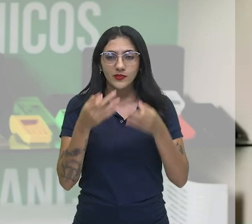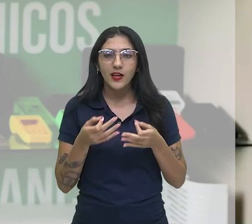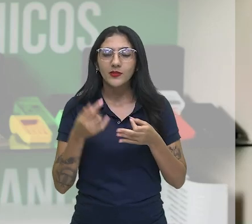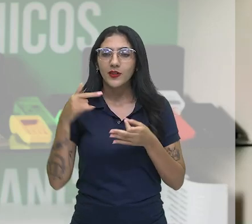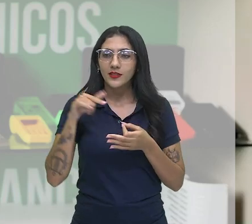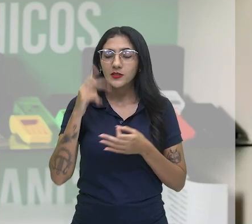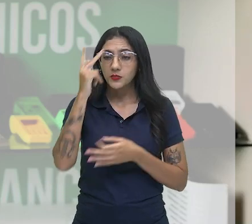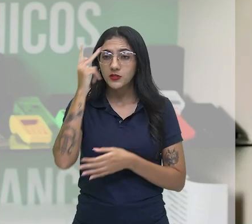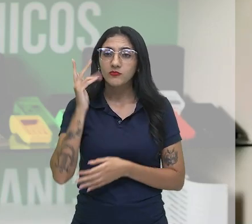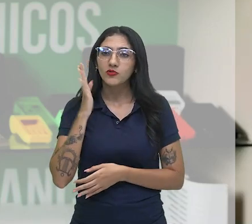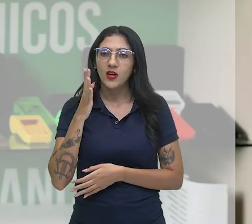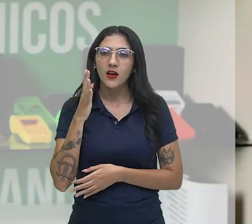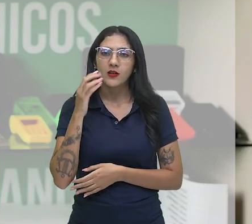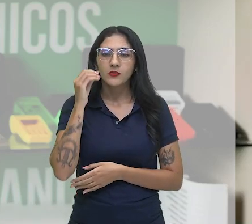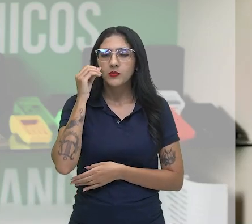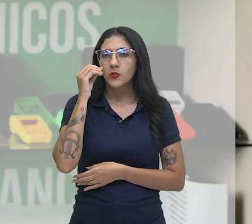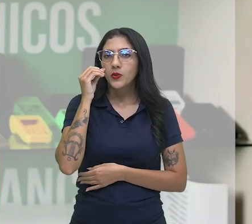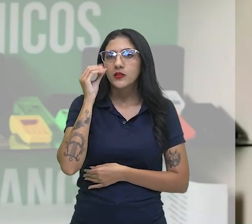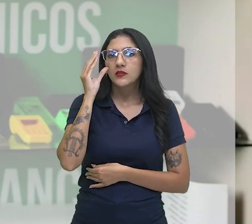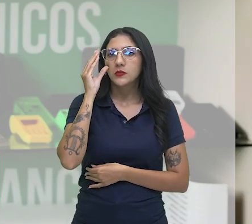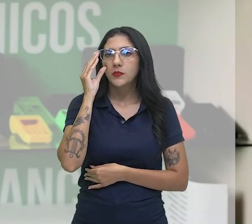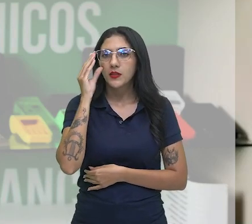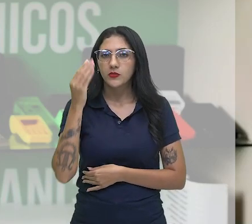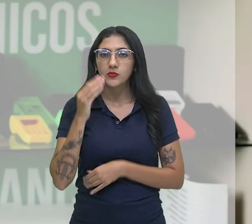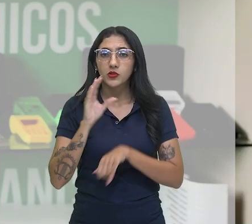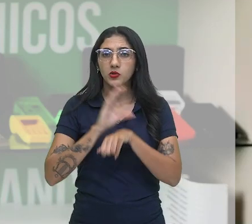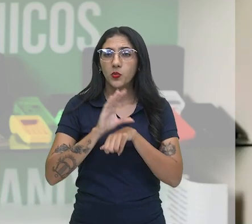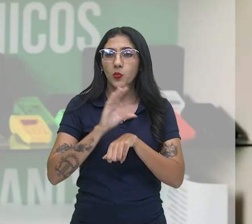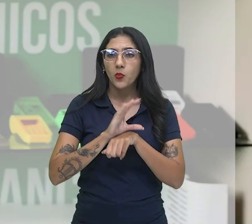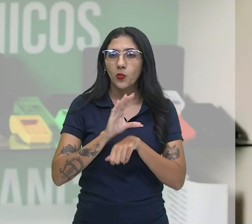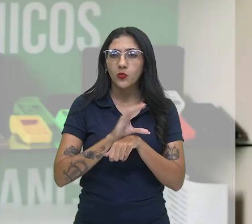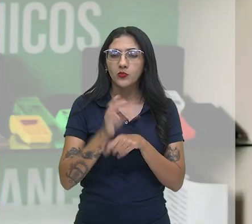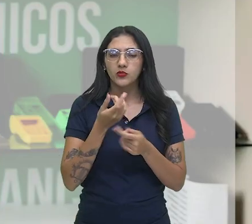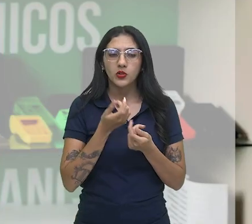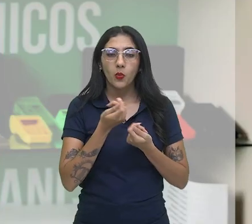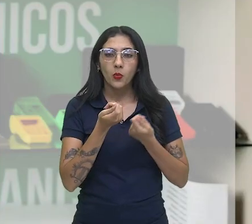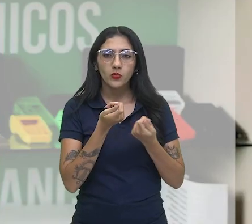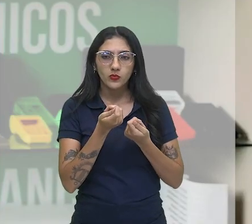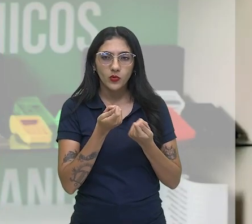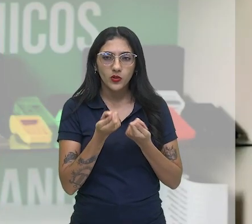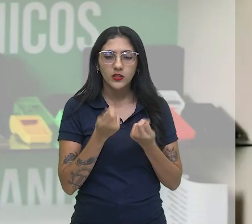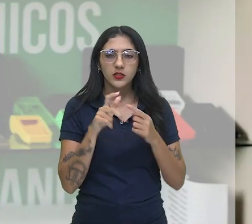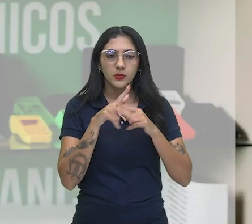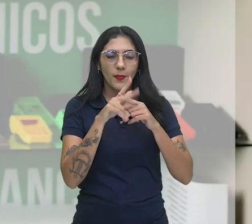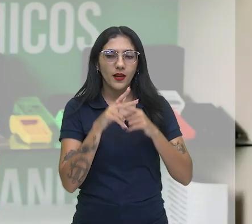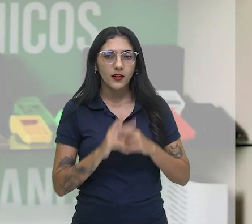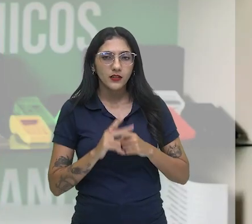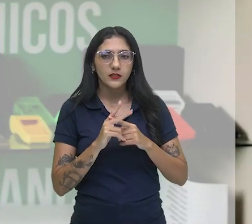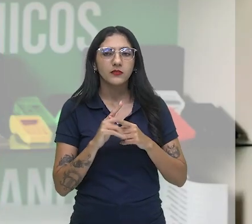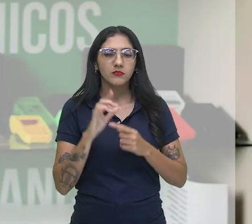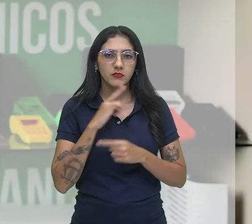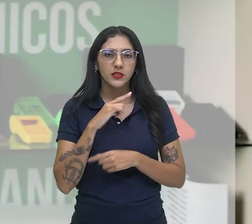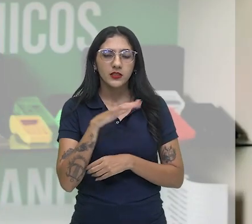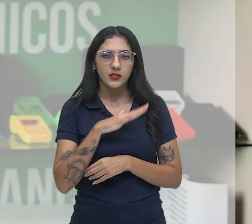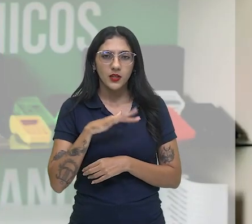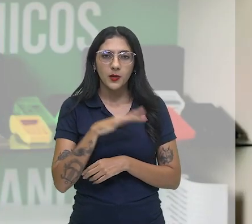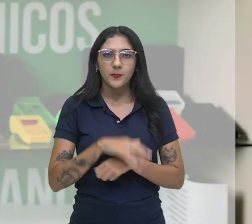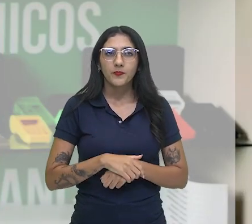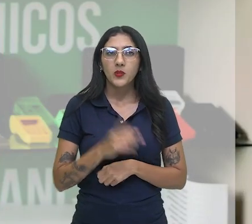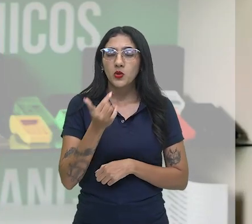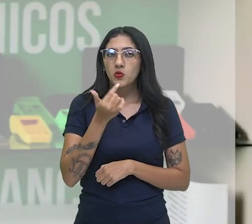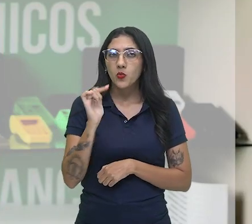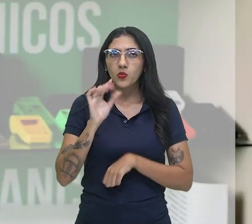já tenham conhecimento de pelo menos um curso de regulagem de máquina, que hoje é oferecido no mercado. E um outro curso